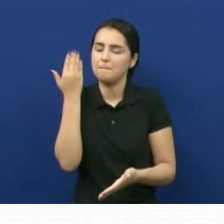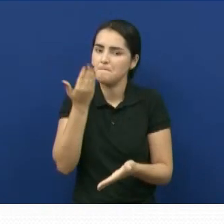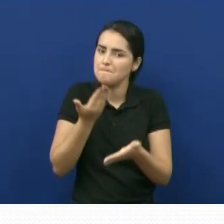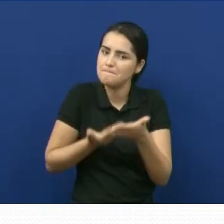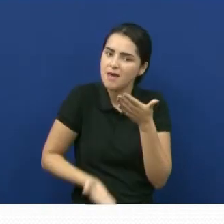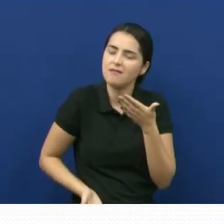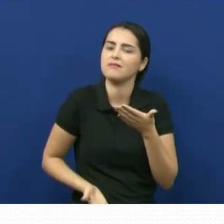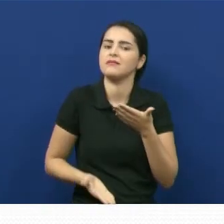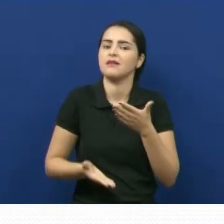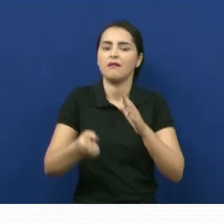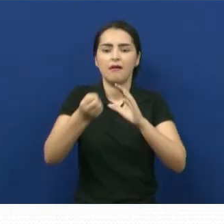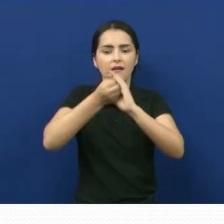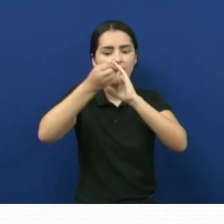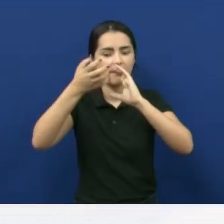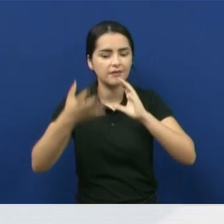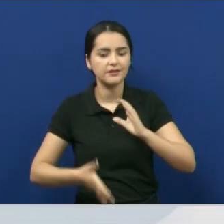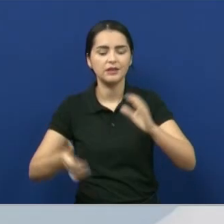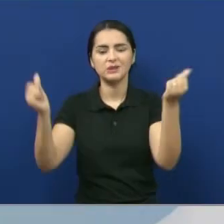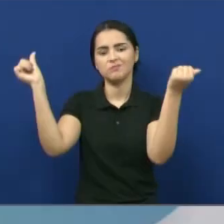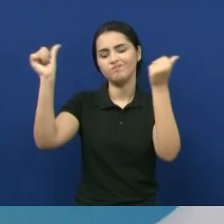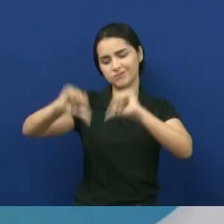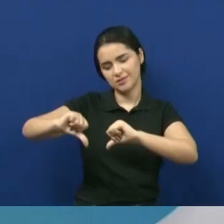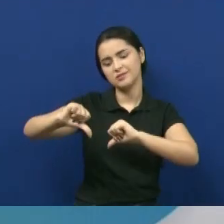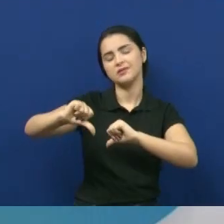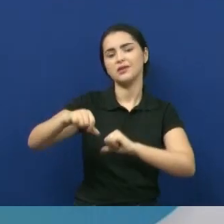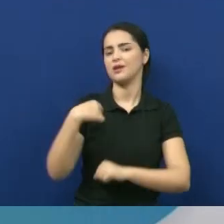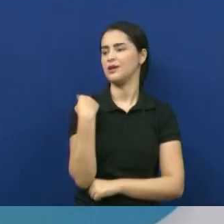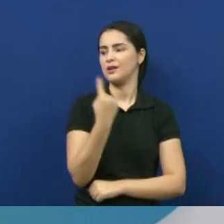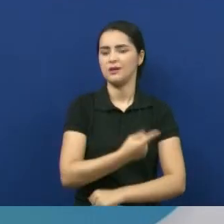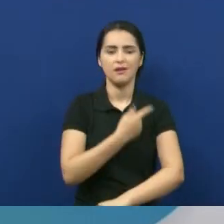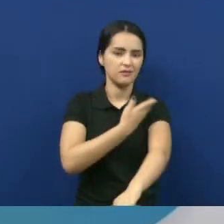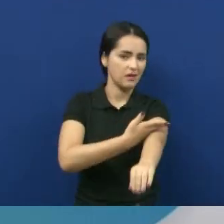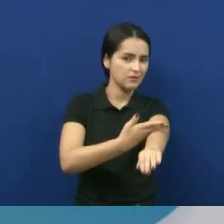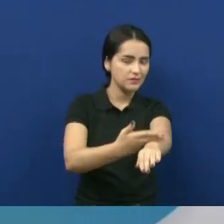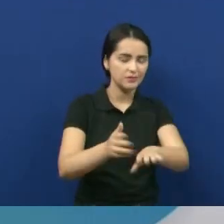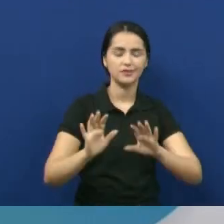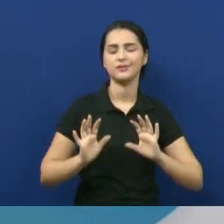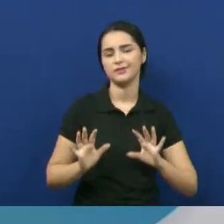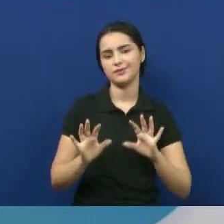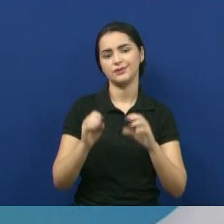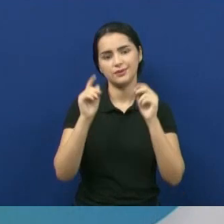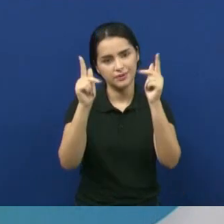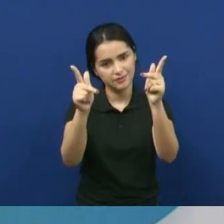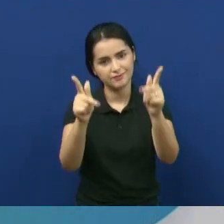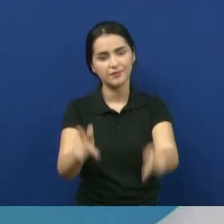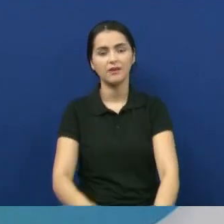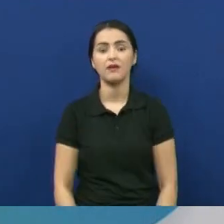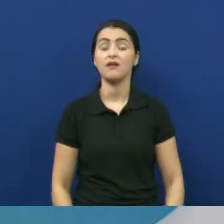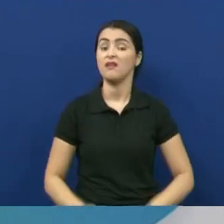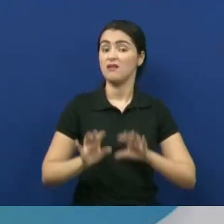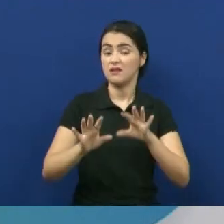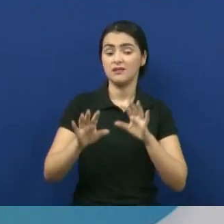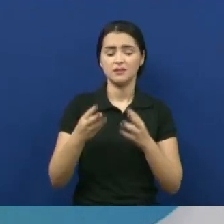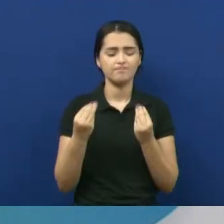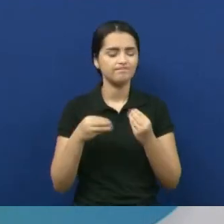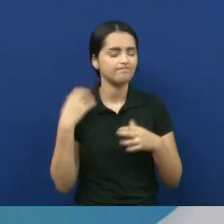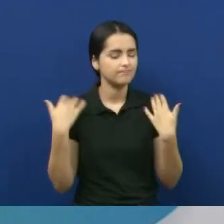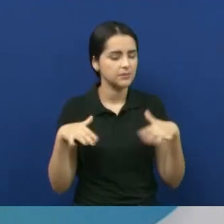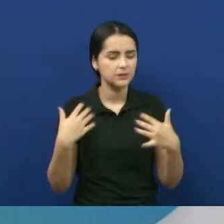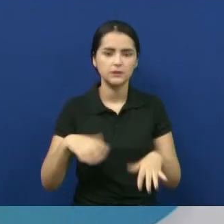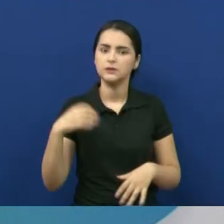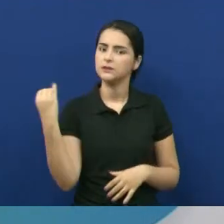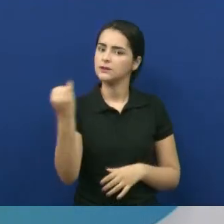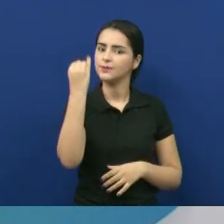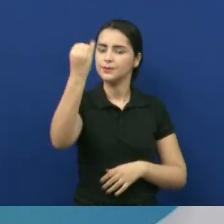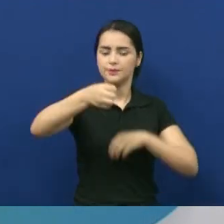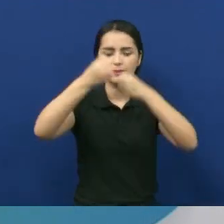assim, características negativas. Nós nos acostumamos a ela, tá ok? Então isso é muito importante quando falamos